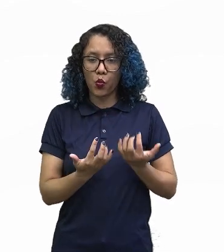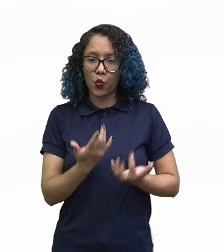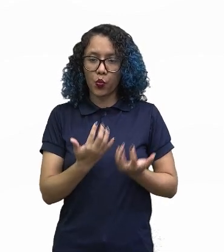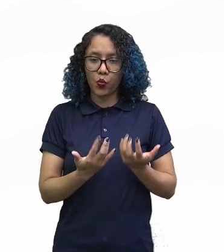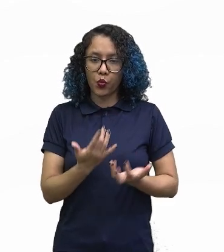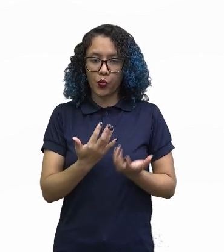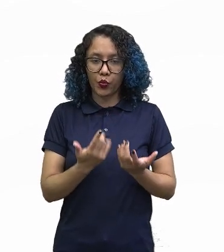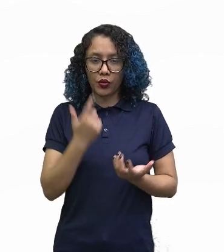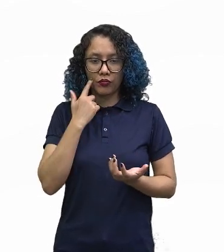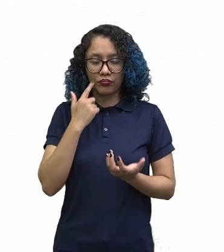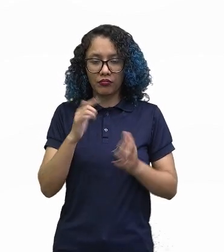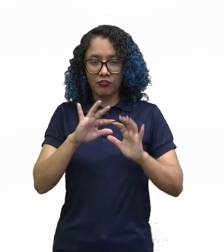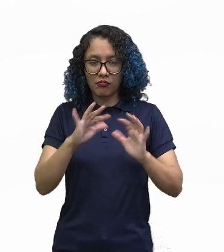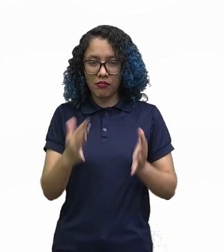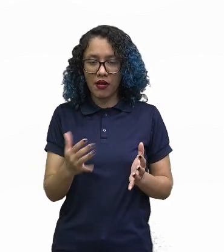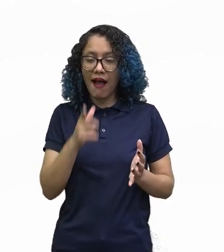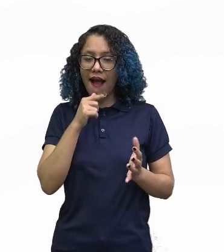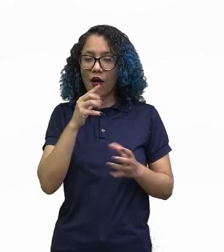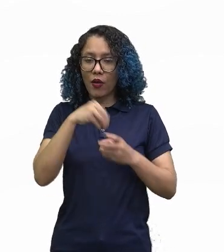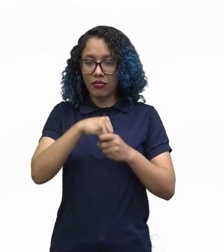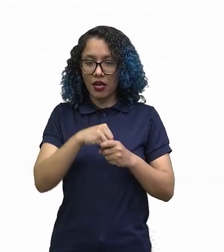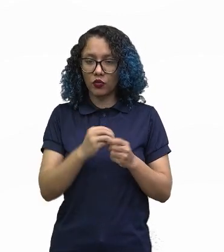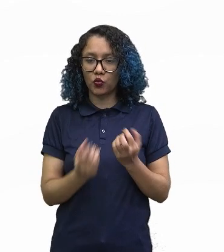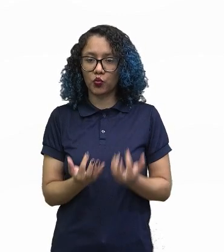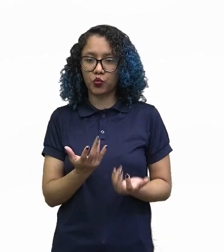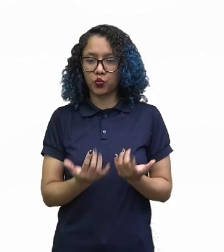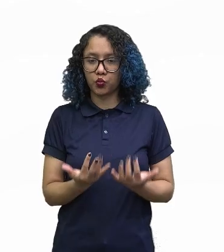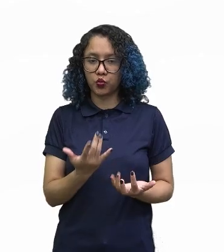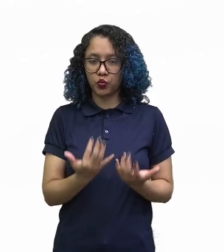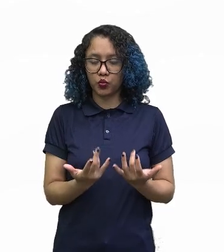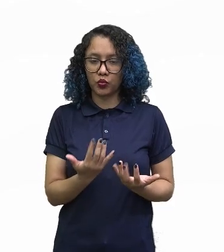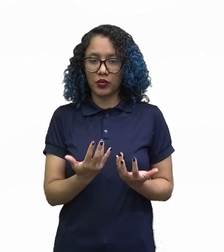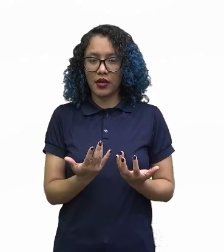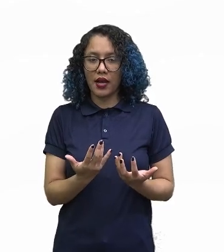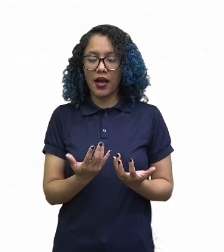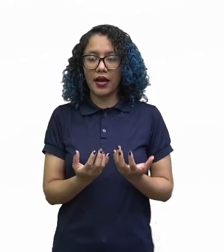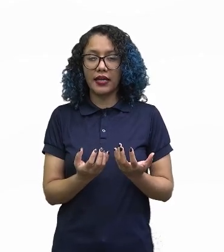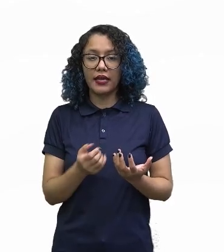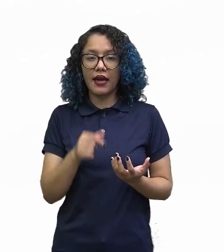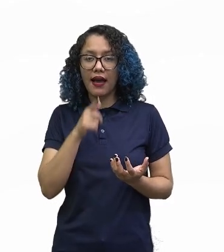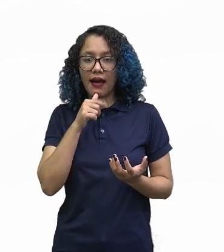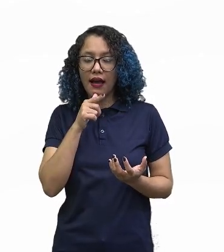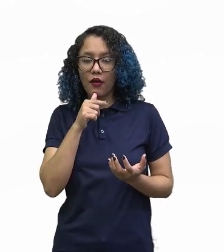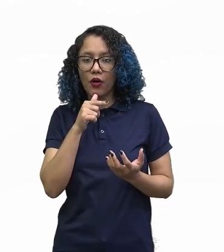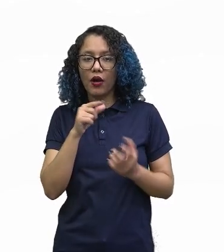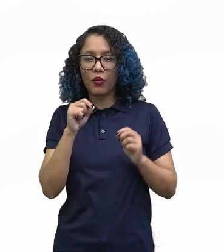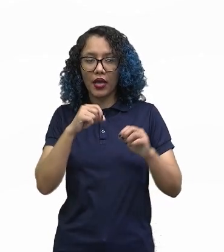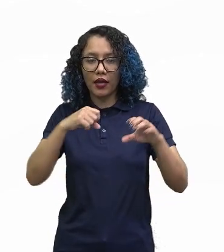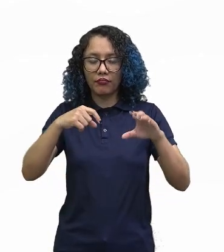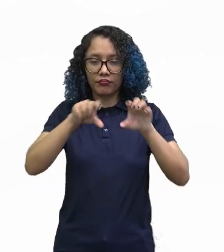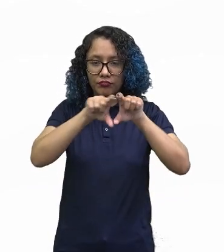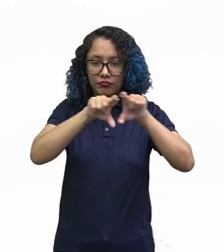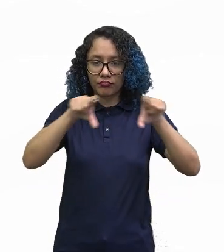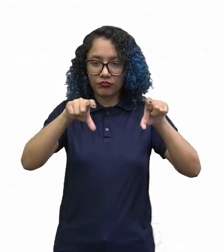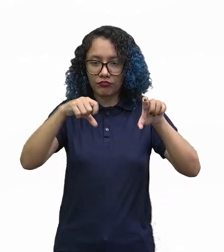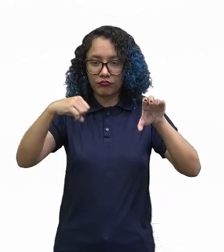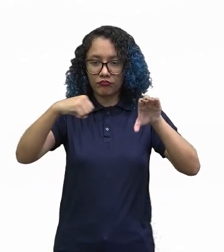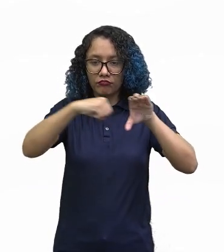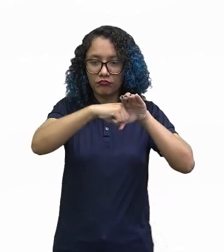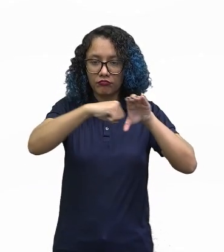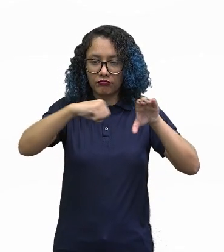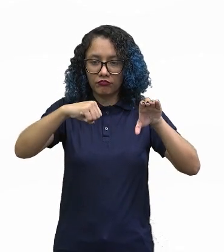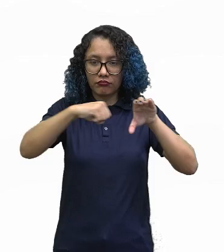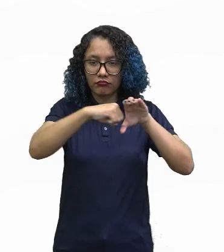caldeira com água. A água sob pressão faz movimentar um cilindro, né, onde tem um pistão, e